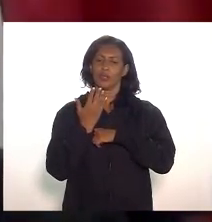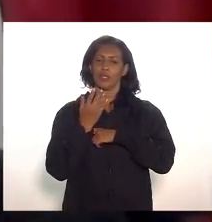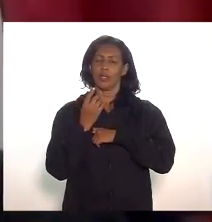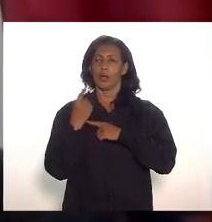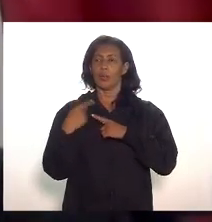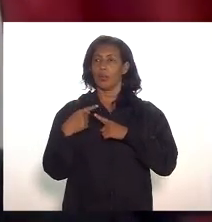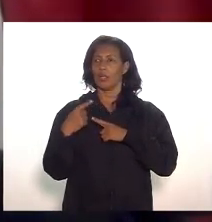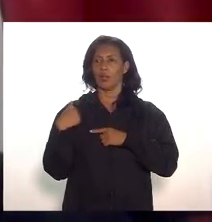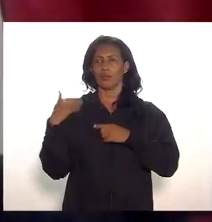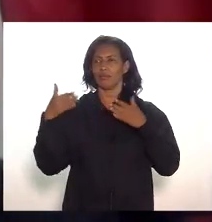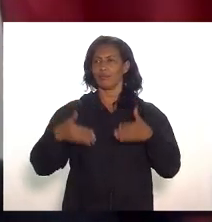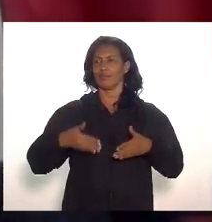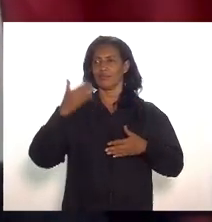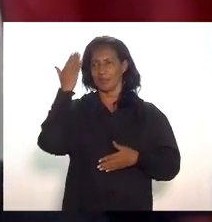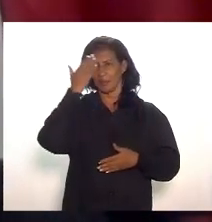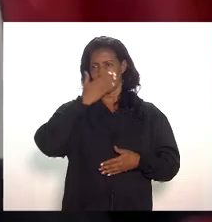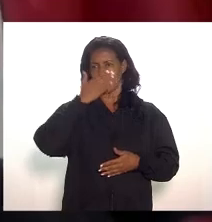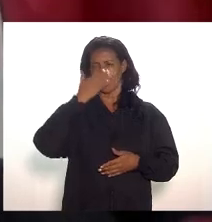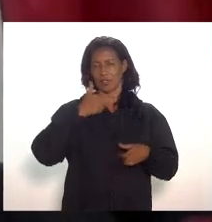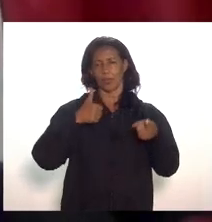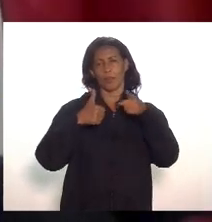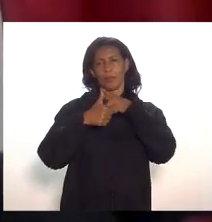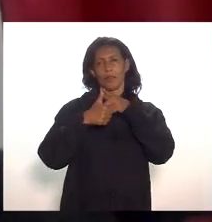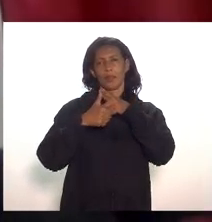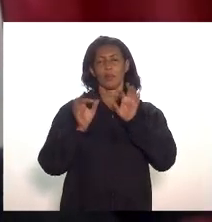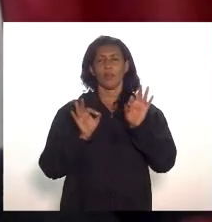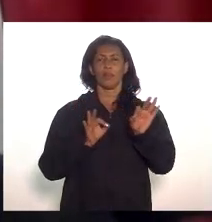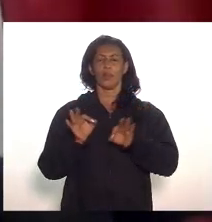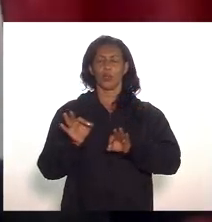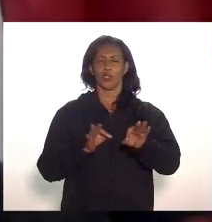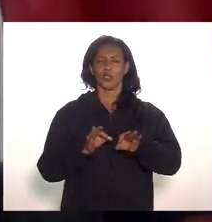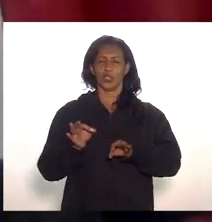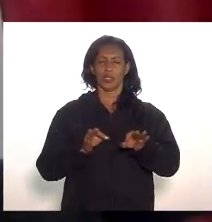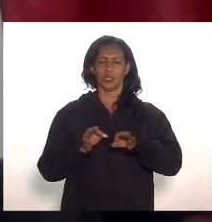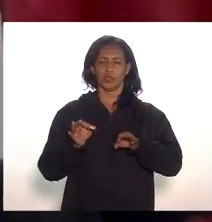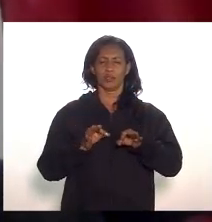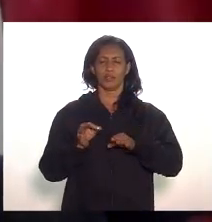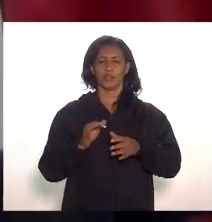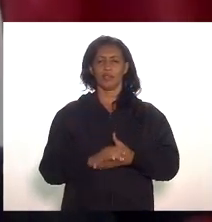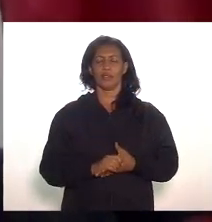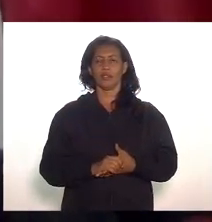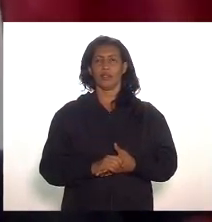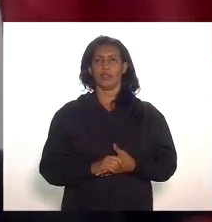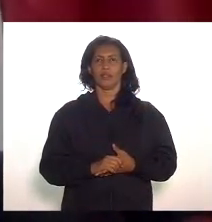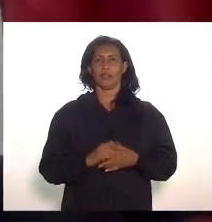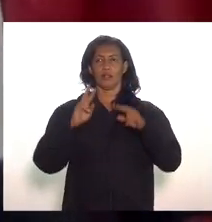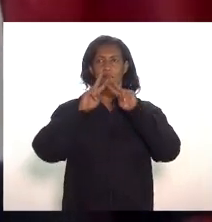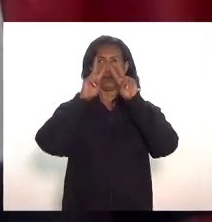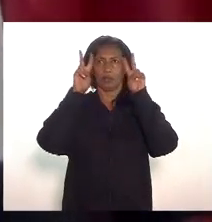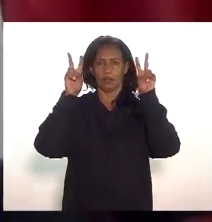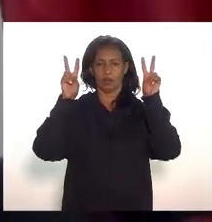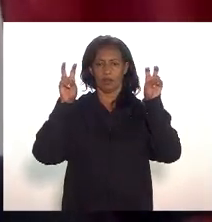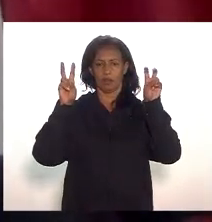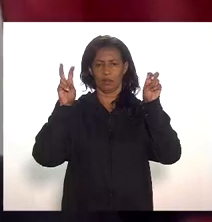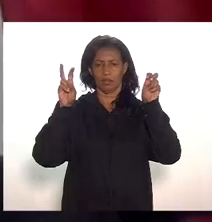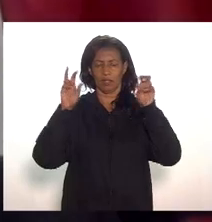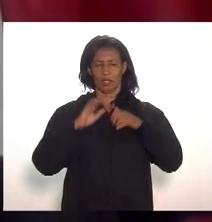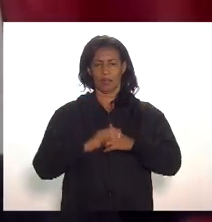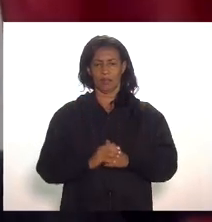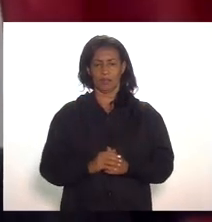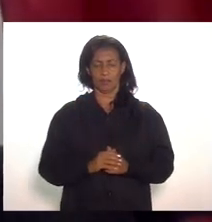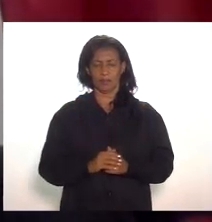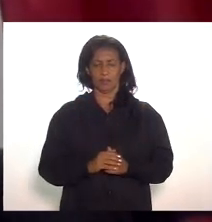Assembleia quando o primeiro projeto foi aprovado a respeito desse tema. E estou me debruçando